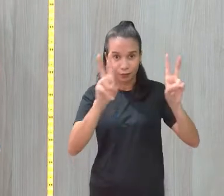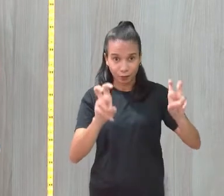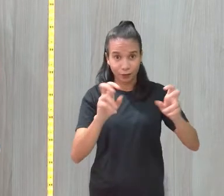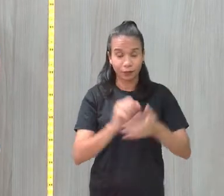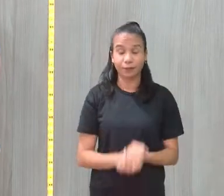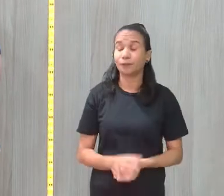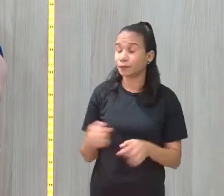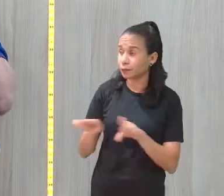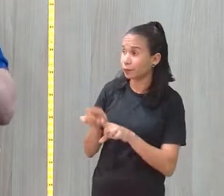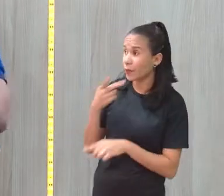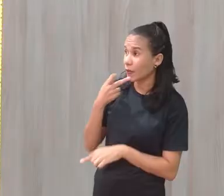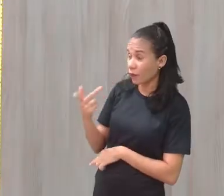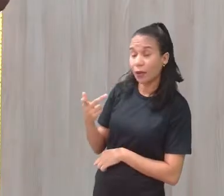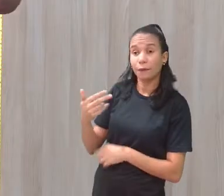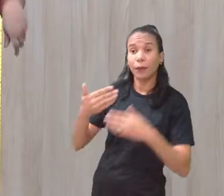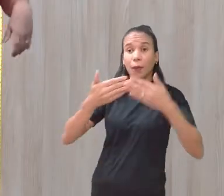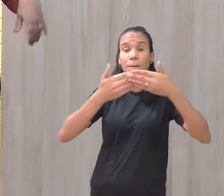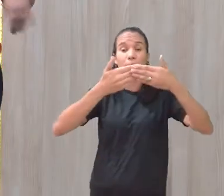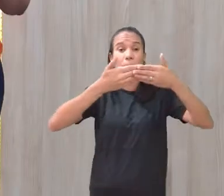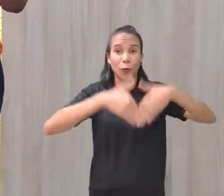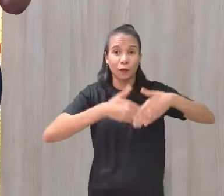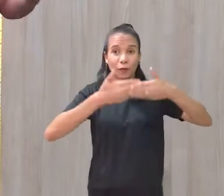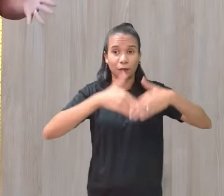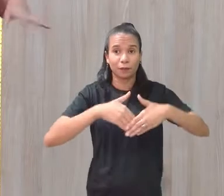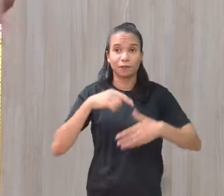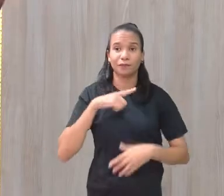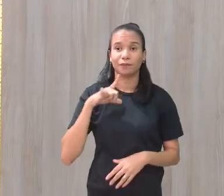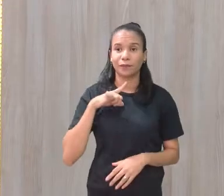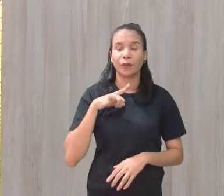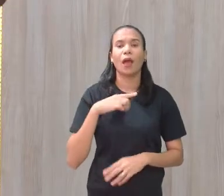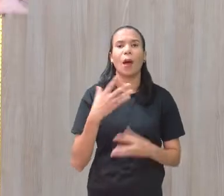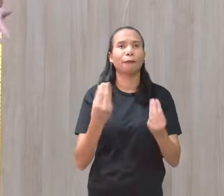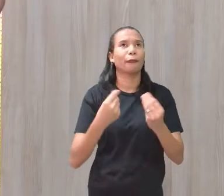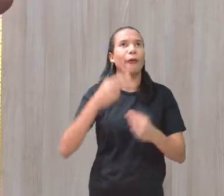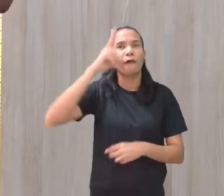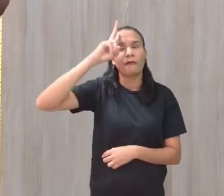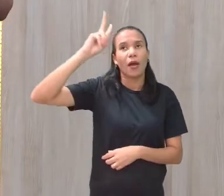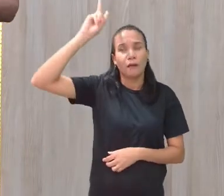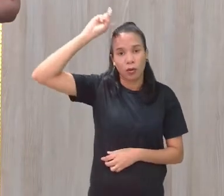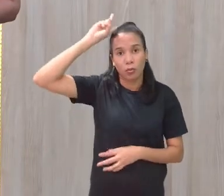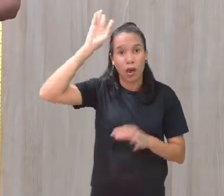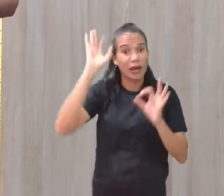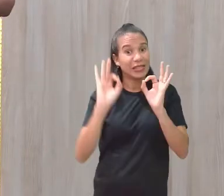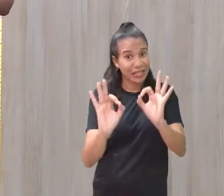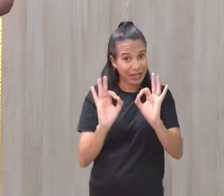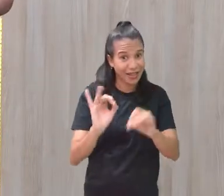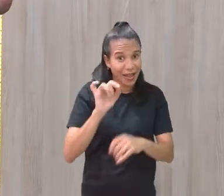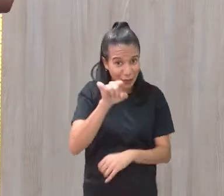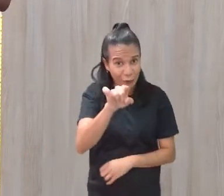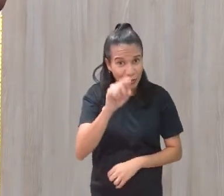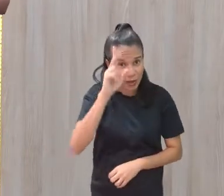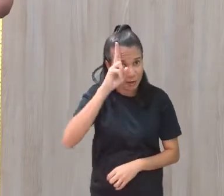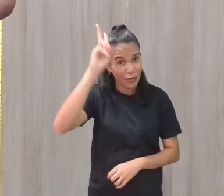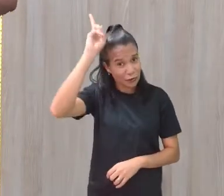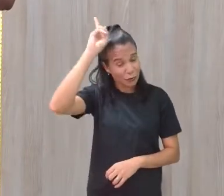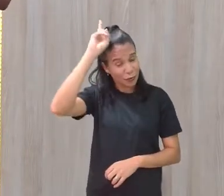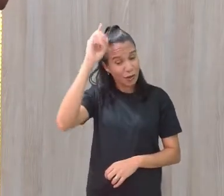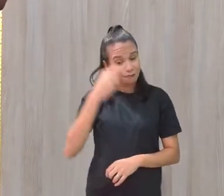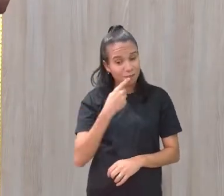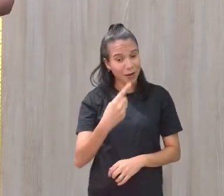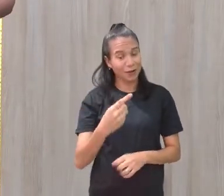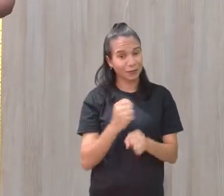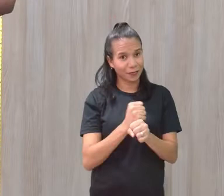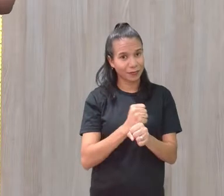E deixa eu te dizer, nas provas que a gente tem aí, os vestibulares, porque eu tenho certeza que você vai fazer daqui a um tempo,